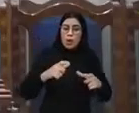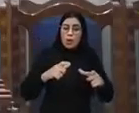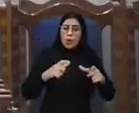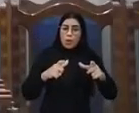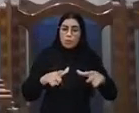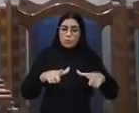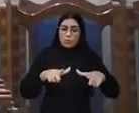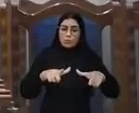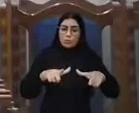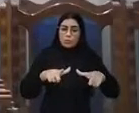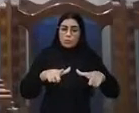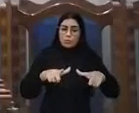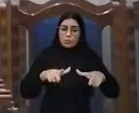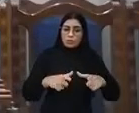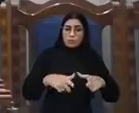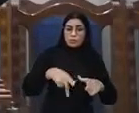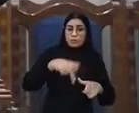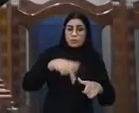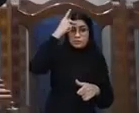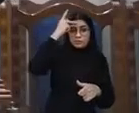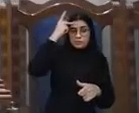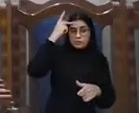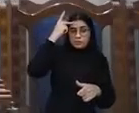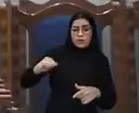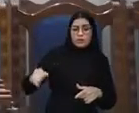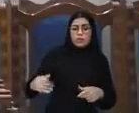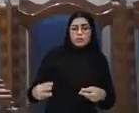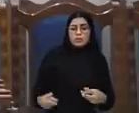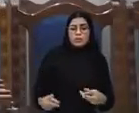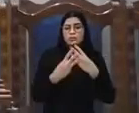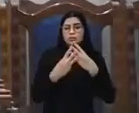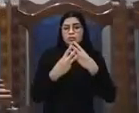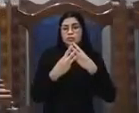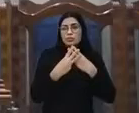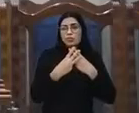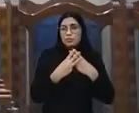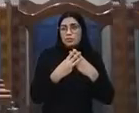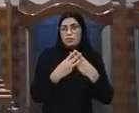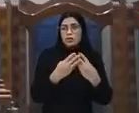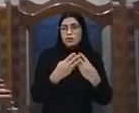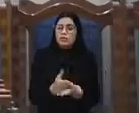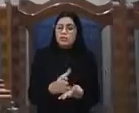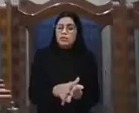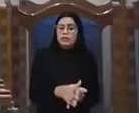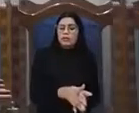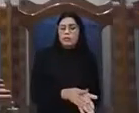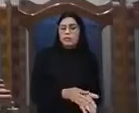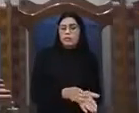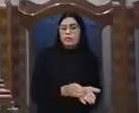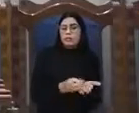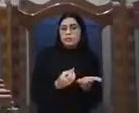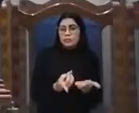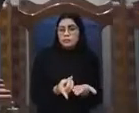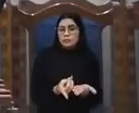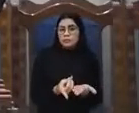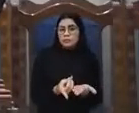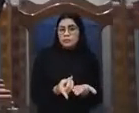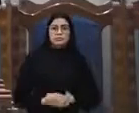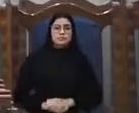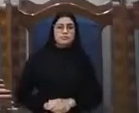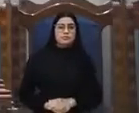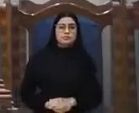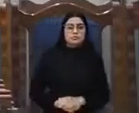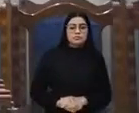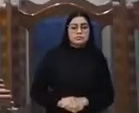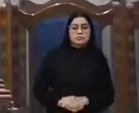mesmo em um tempo em que os templos não podiam ser erguidos, mas os judeus